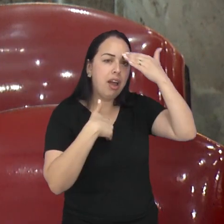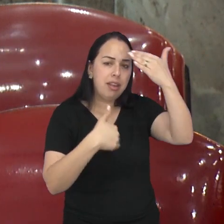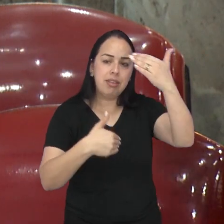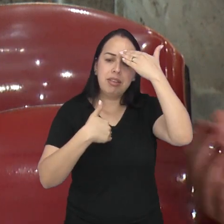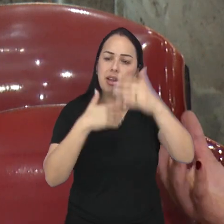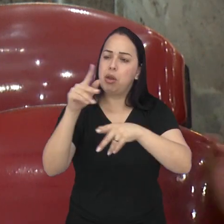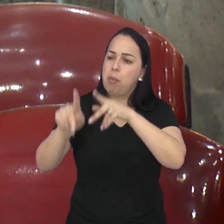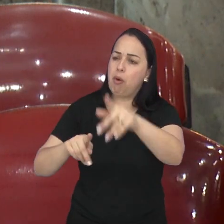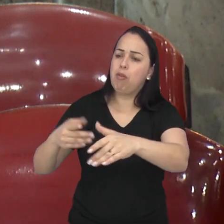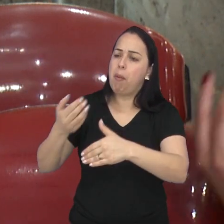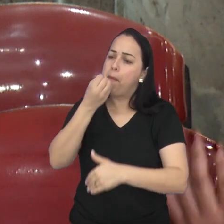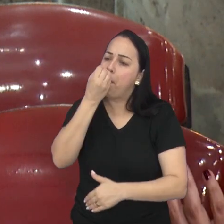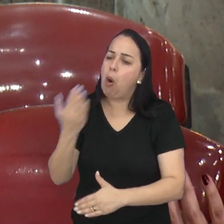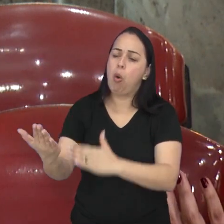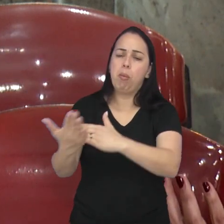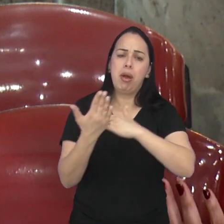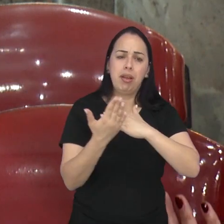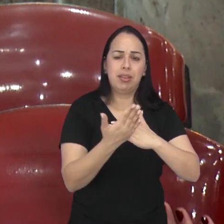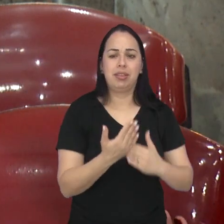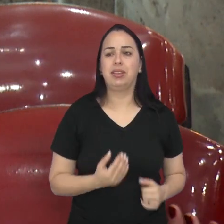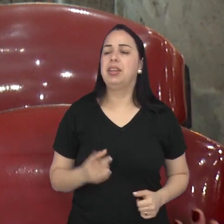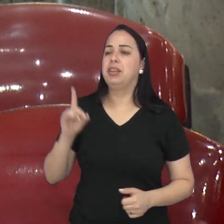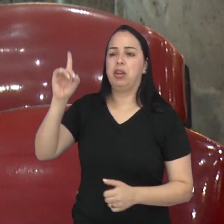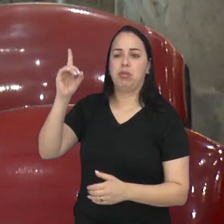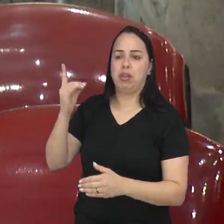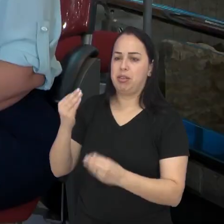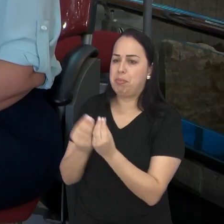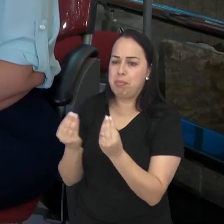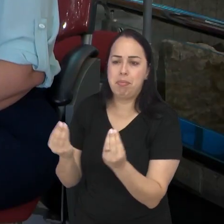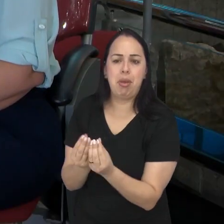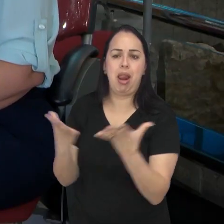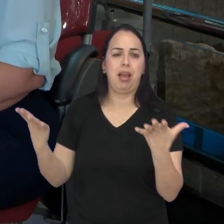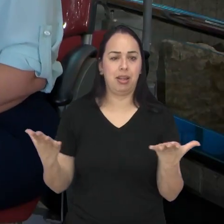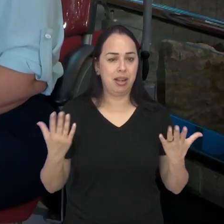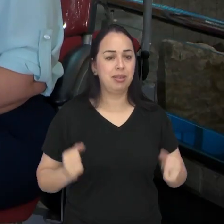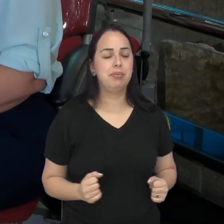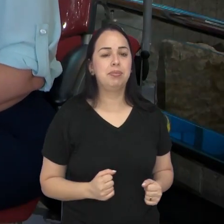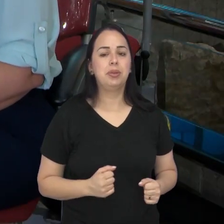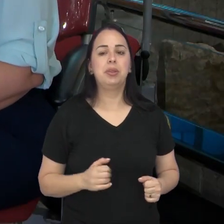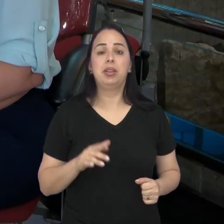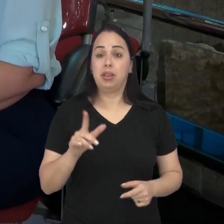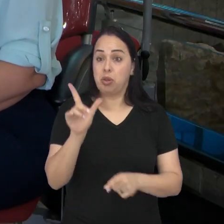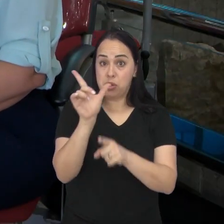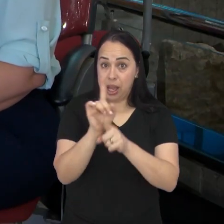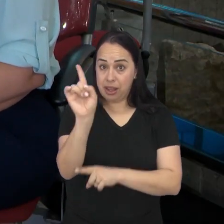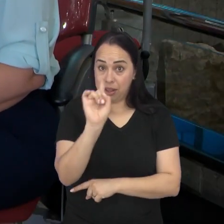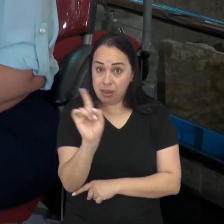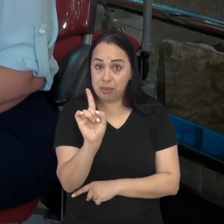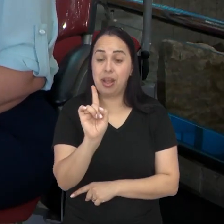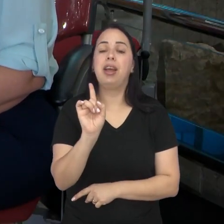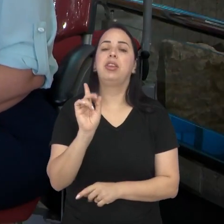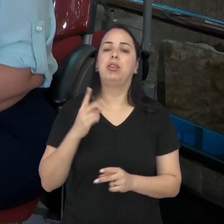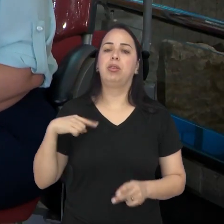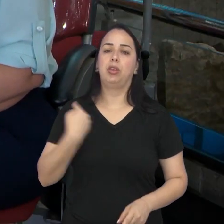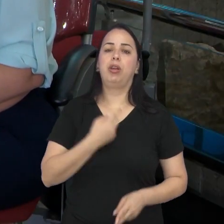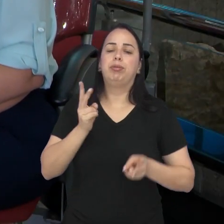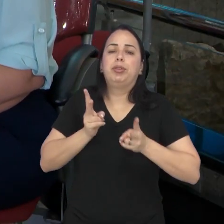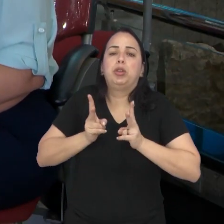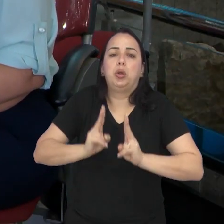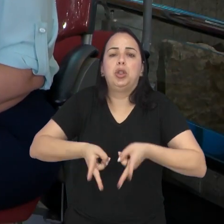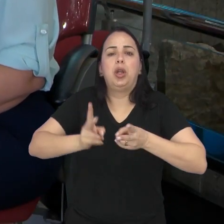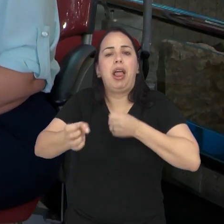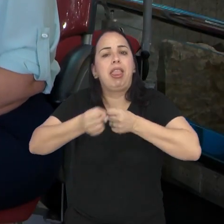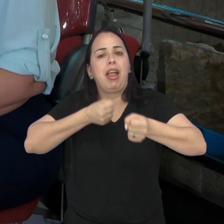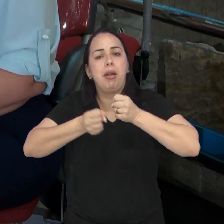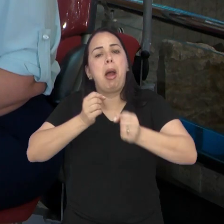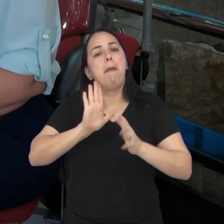E aí ele fez muitos outros milagres, né? Fez muito mais. Muito mais. Padre, fica aqui. A gente vai continuar com entrevistas,